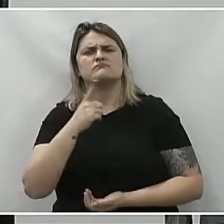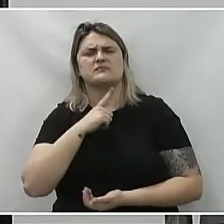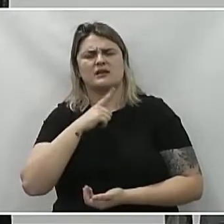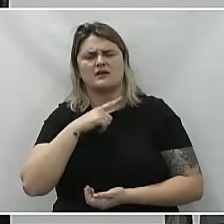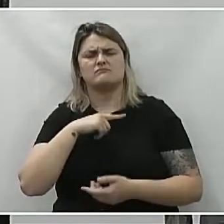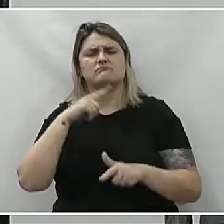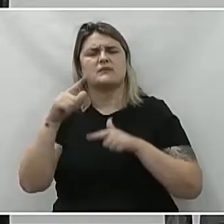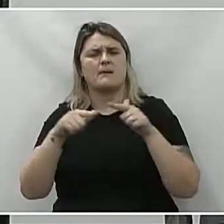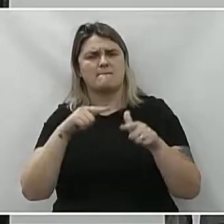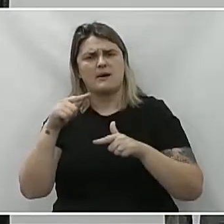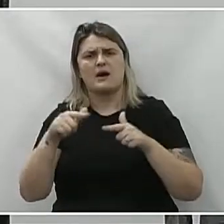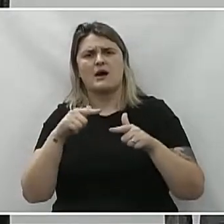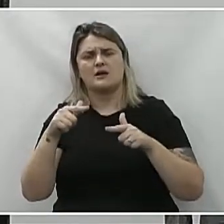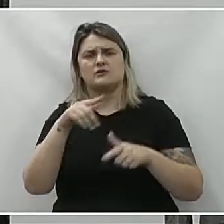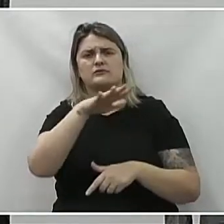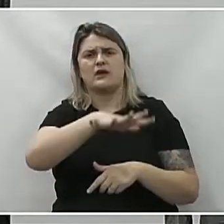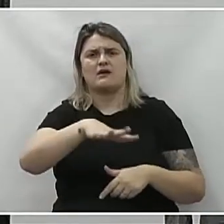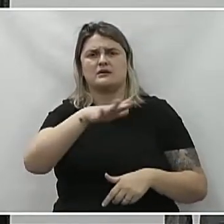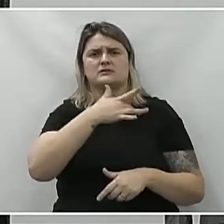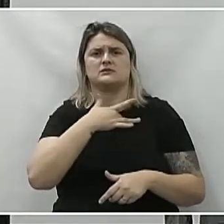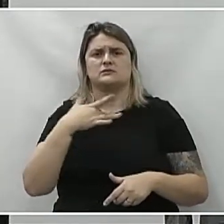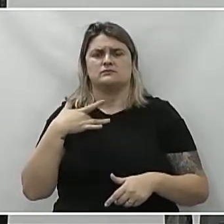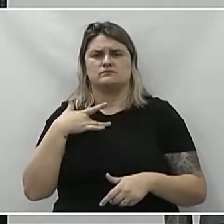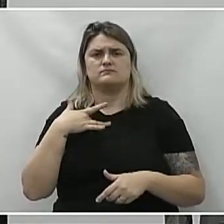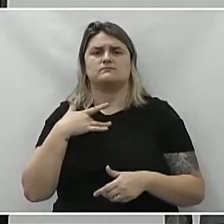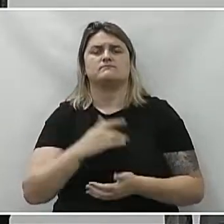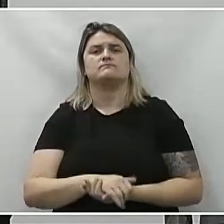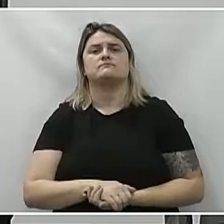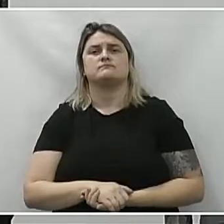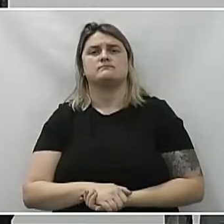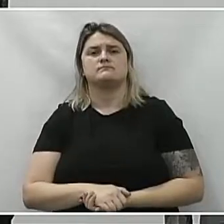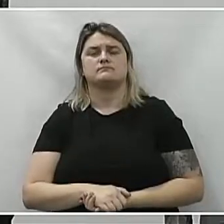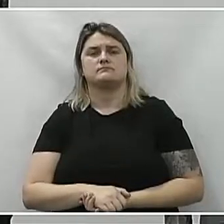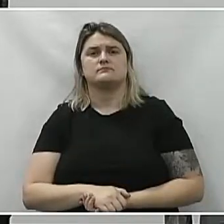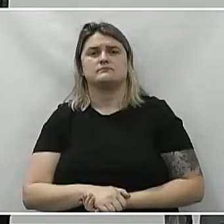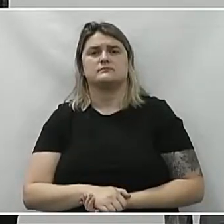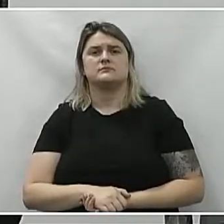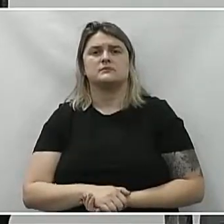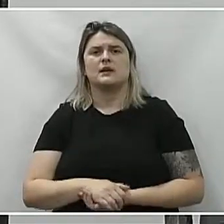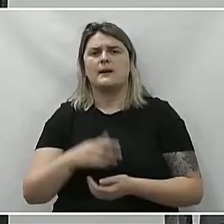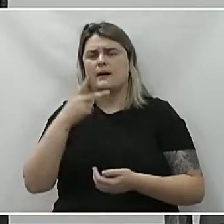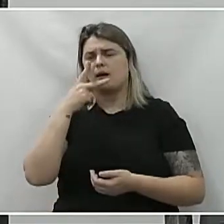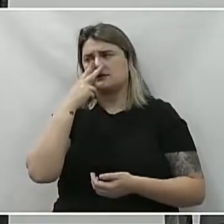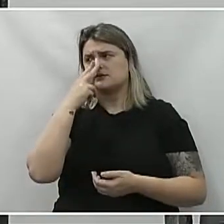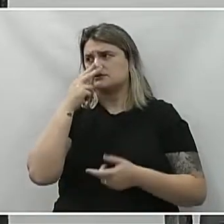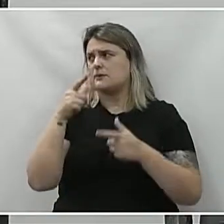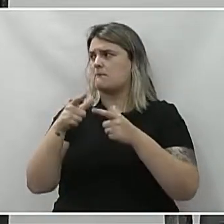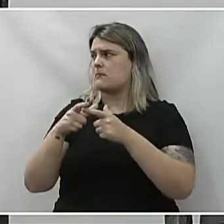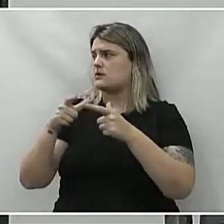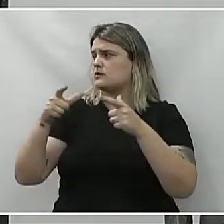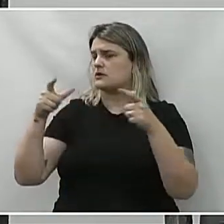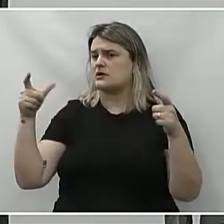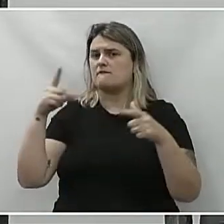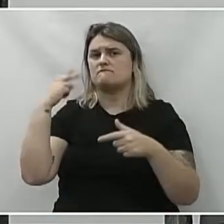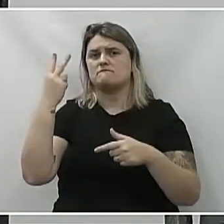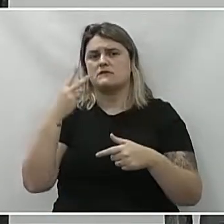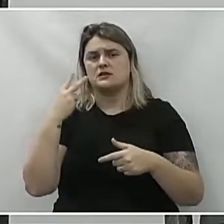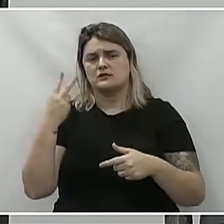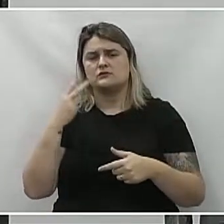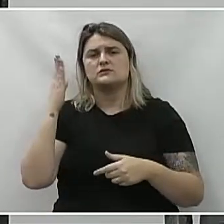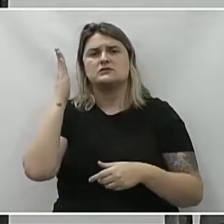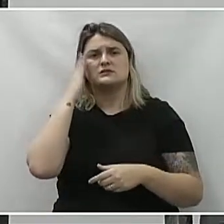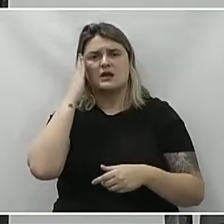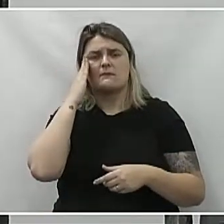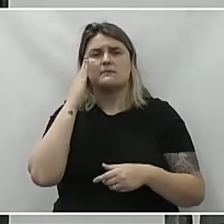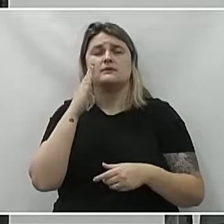demanda muito grande por parte da Saúde desde o início da legislatura imagina que a maioria dos vereadores a maior demanda é